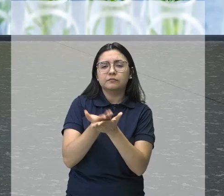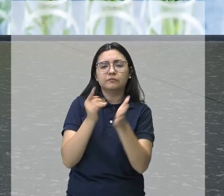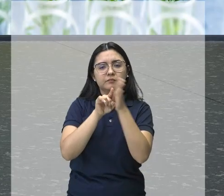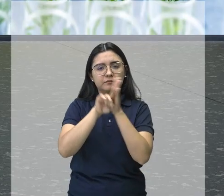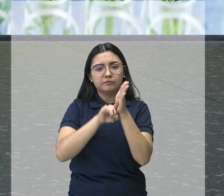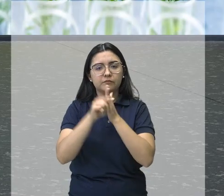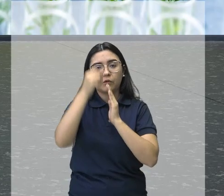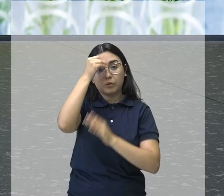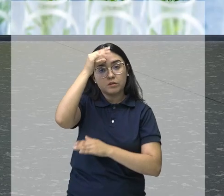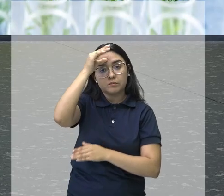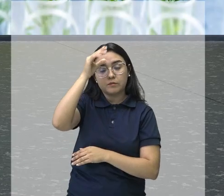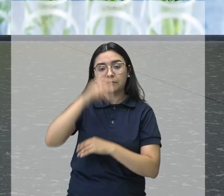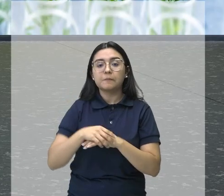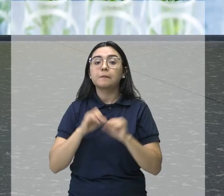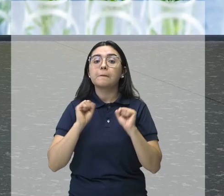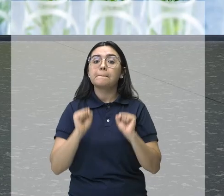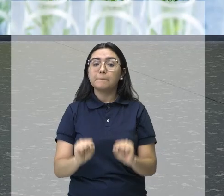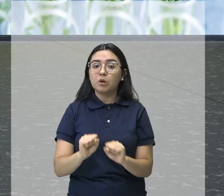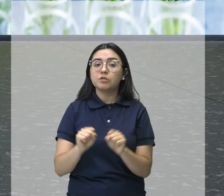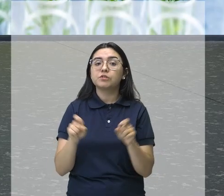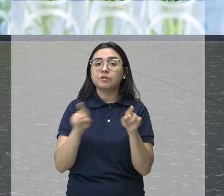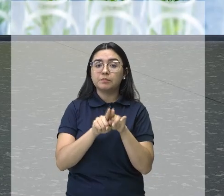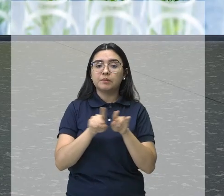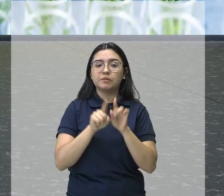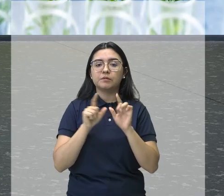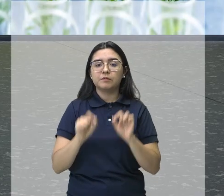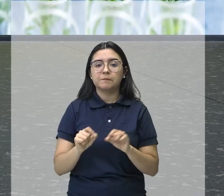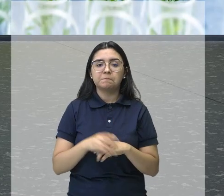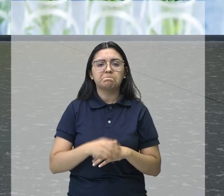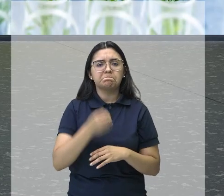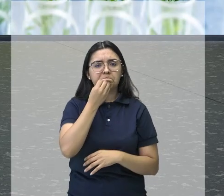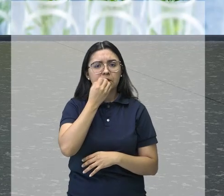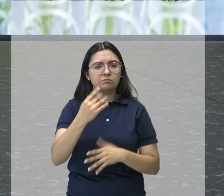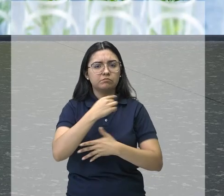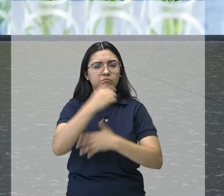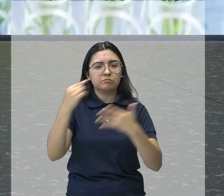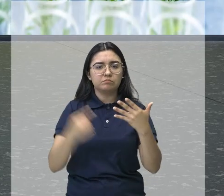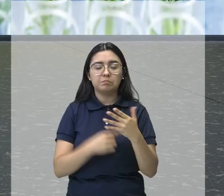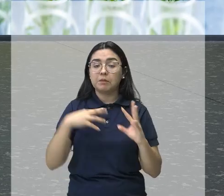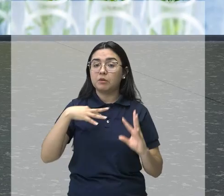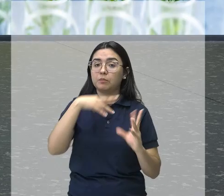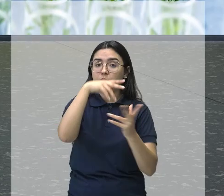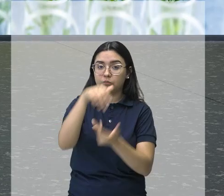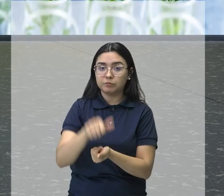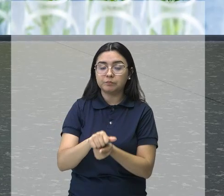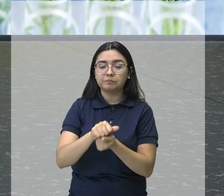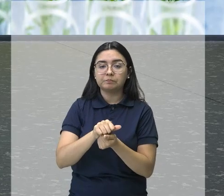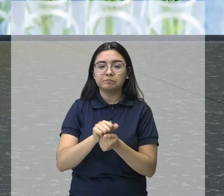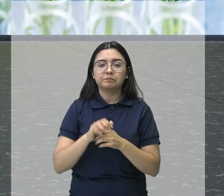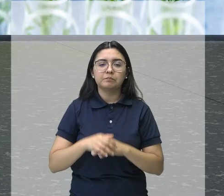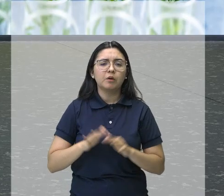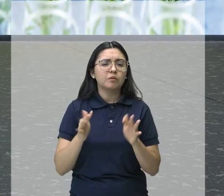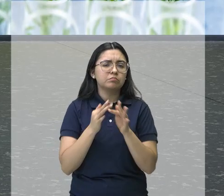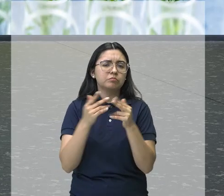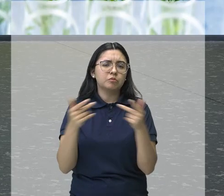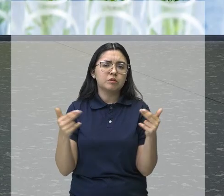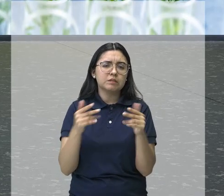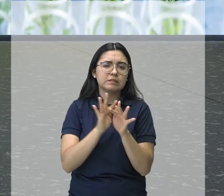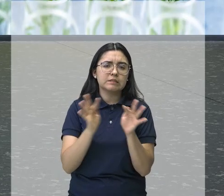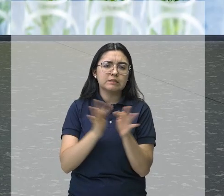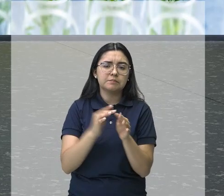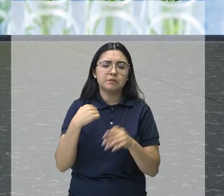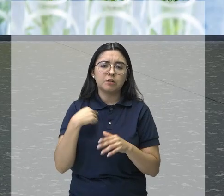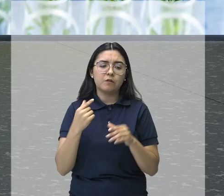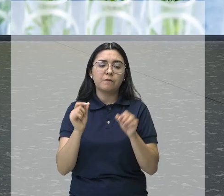em conhecimento, pode trazer benefícios para o mundo todo. Uma coisa simples que eu faço aí na